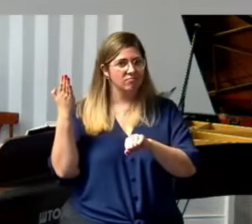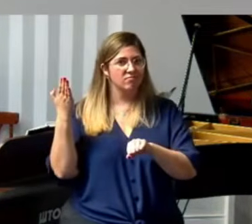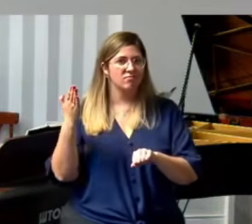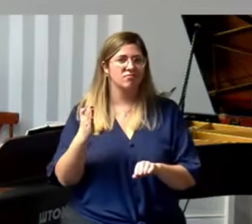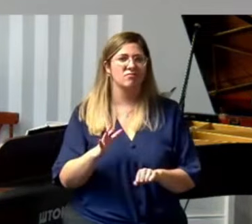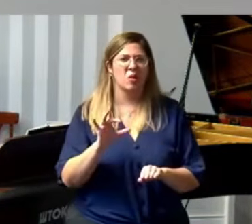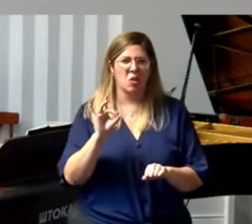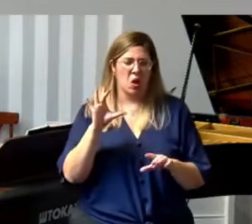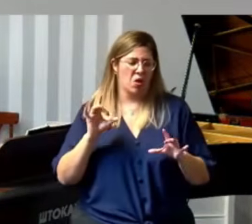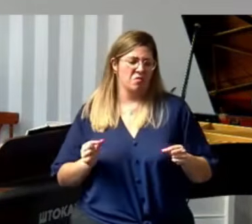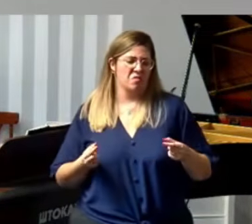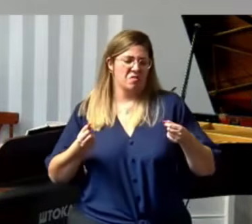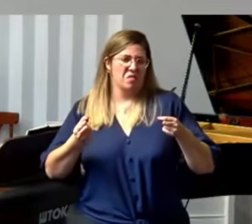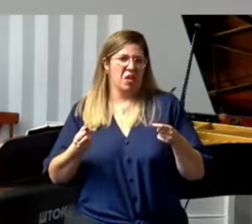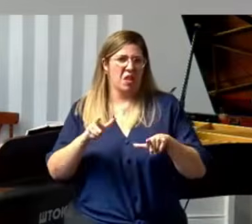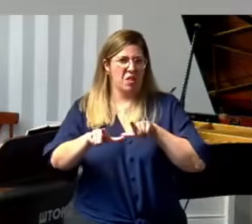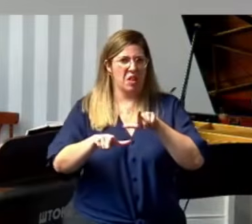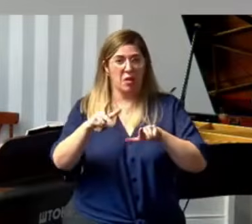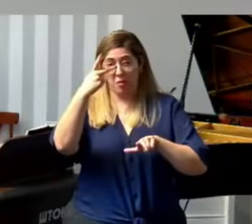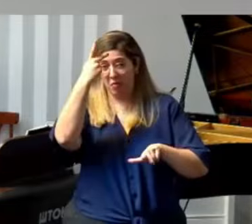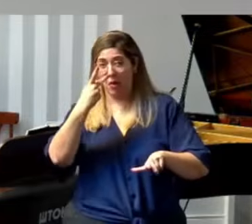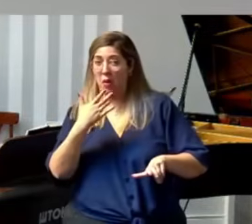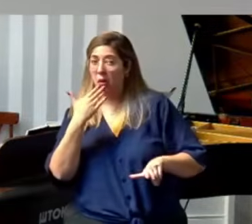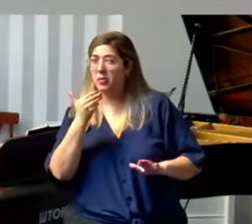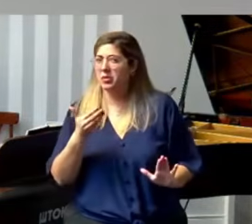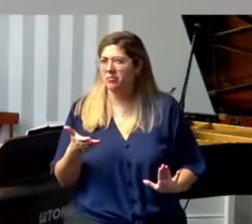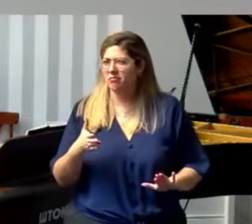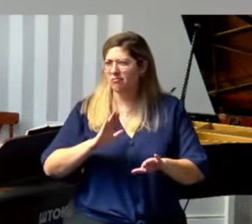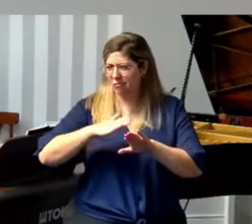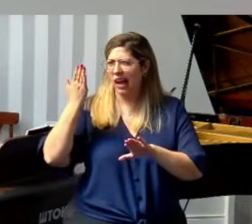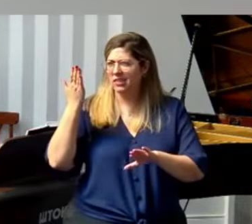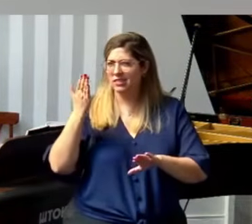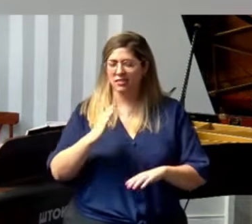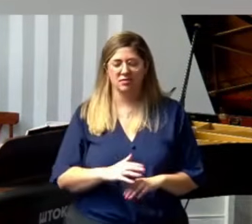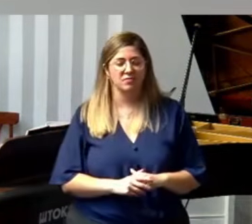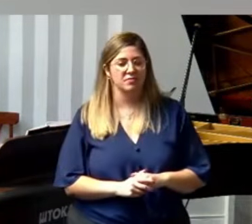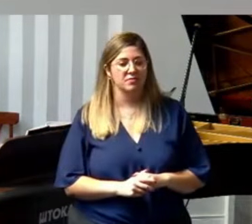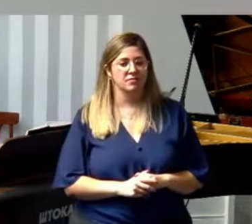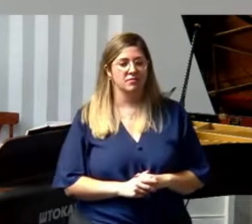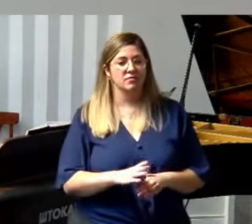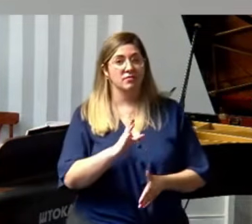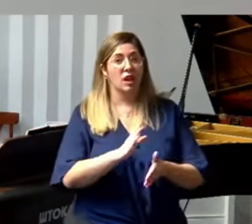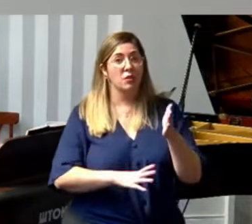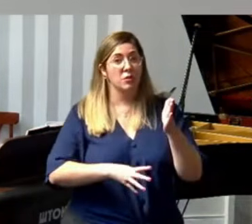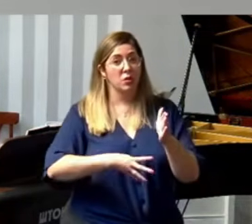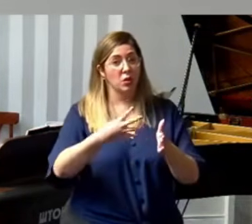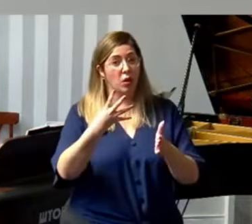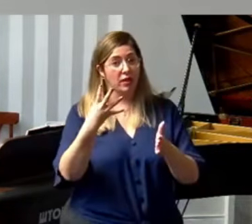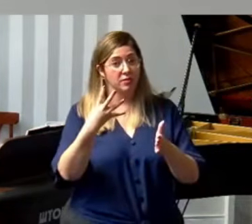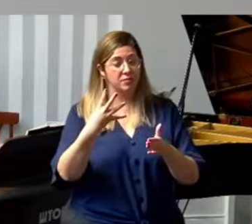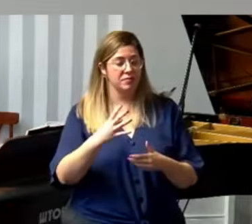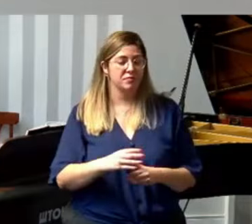apenas econômica. Vá para o capítulo 4, versículo 11 em diante.